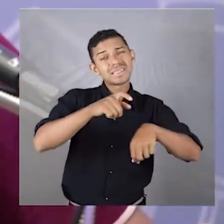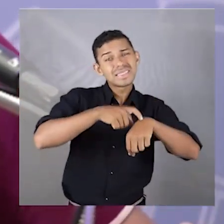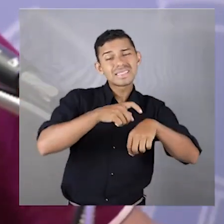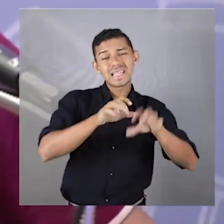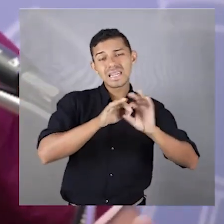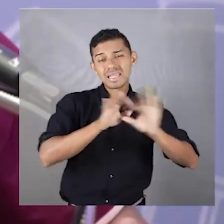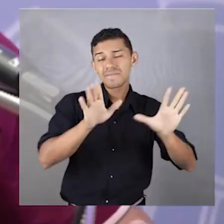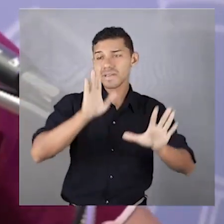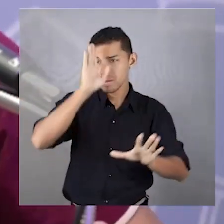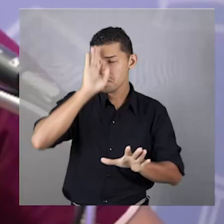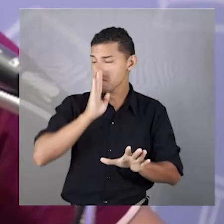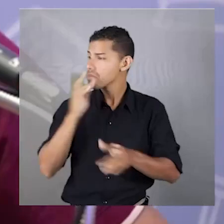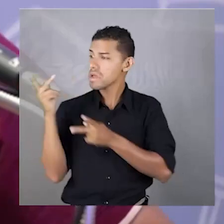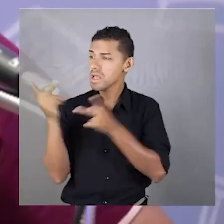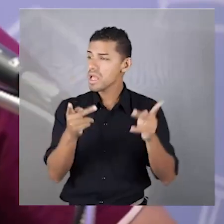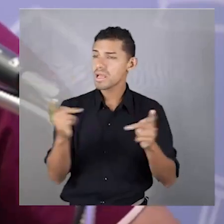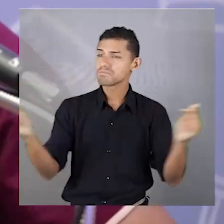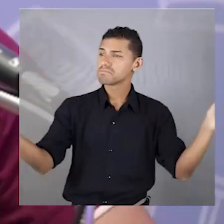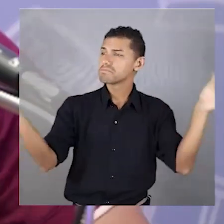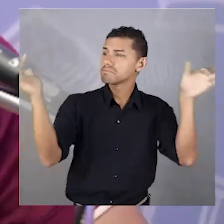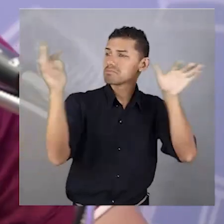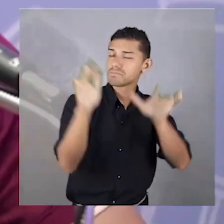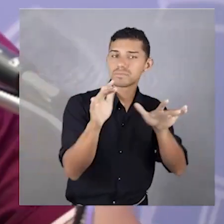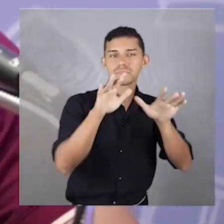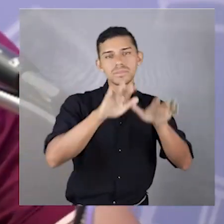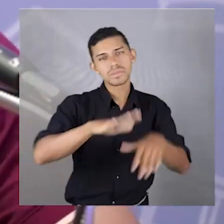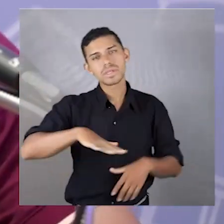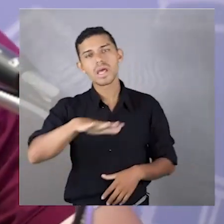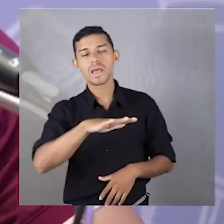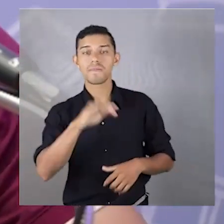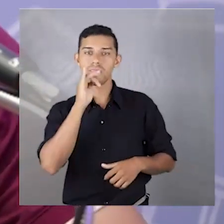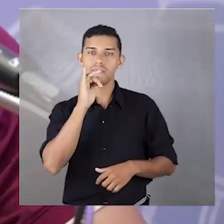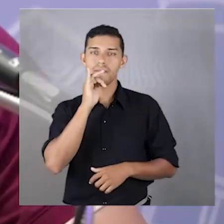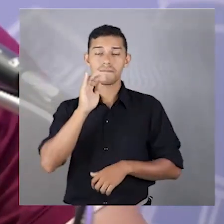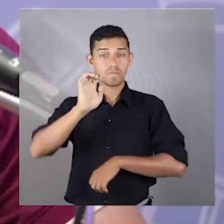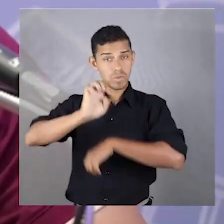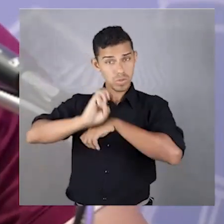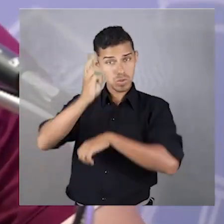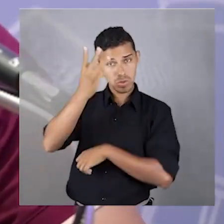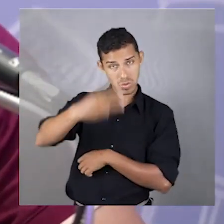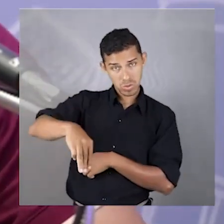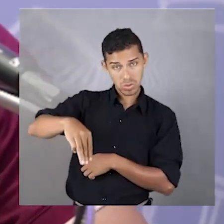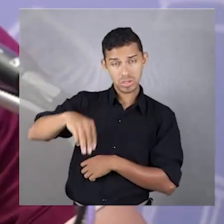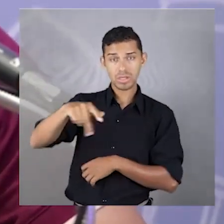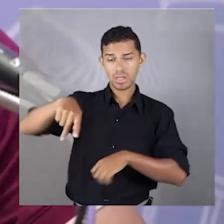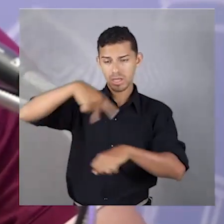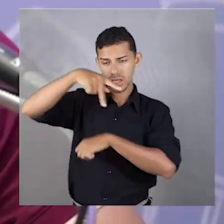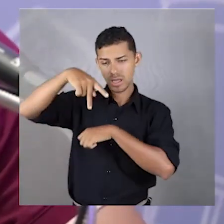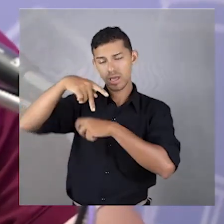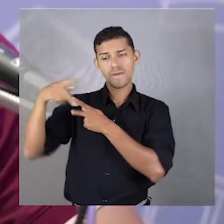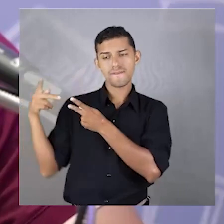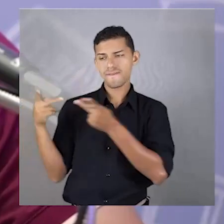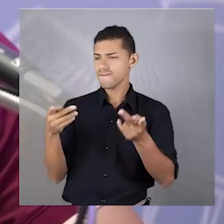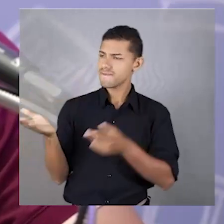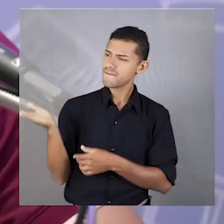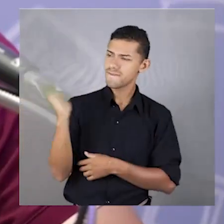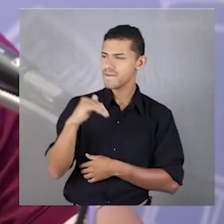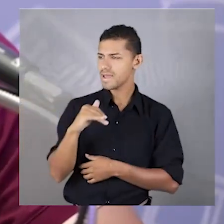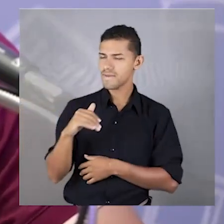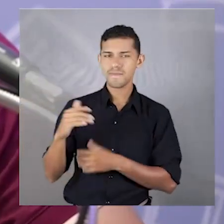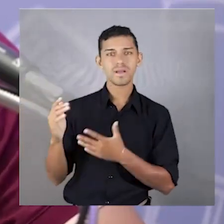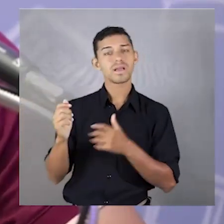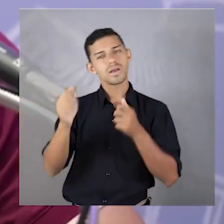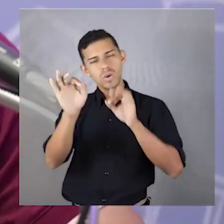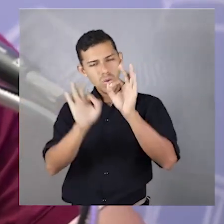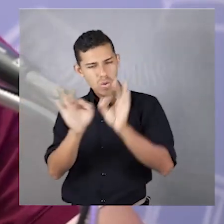procura pelo aquele espaço. Nos parques do Maranhão, normalmente a equipe do Vem Pro Parque está